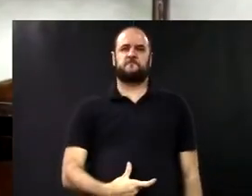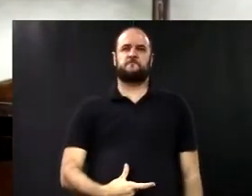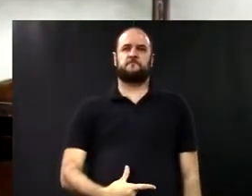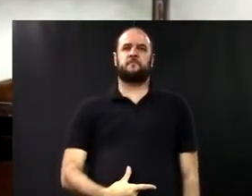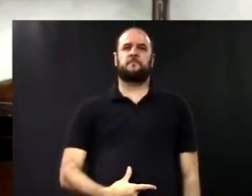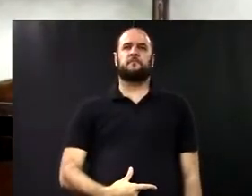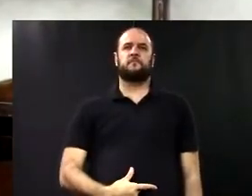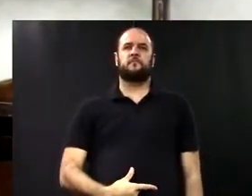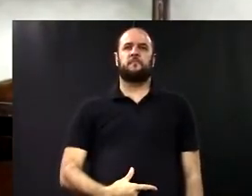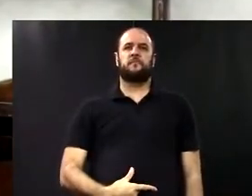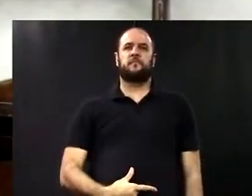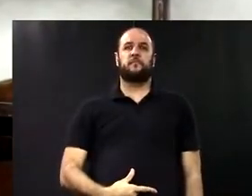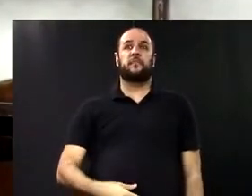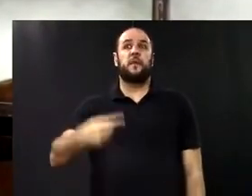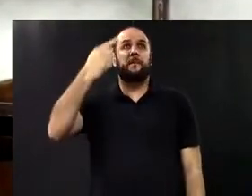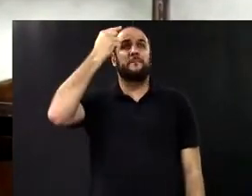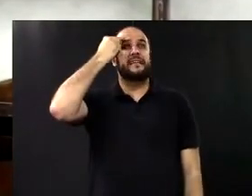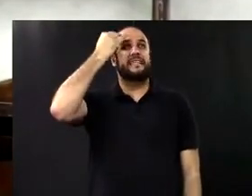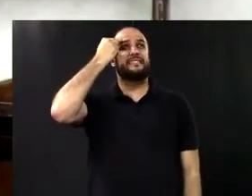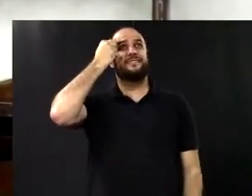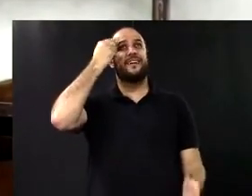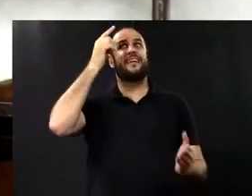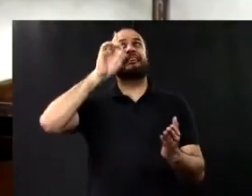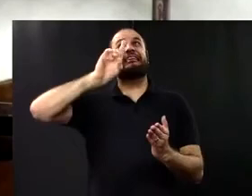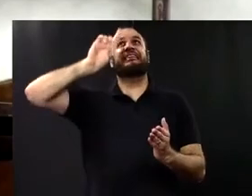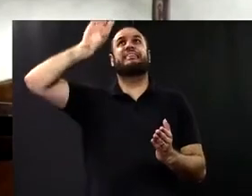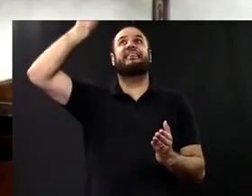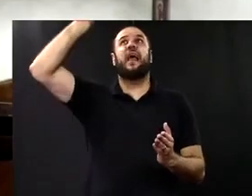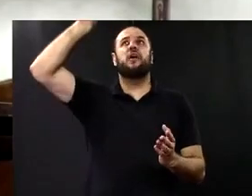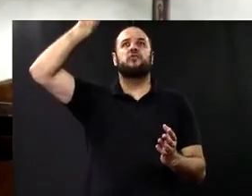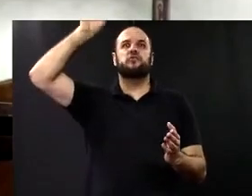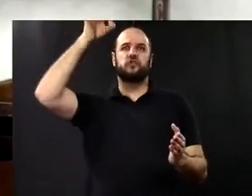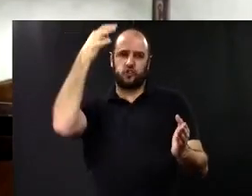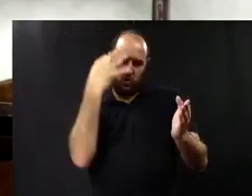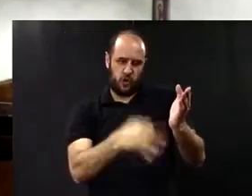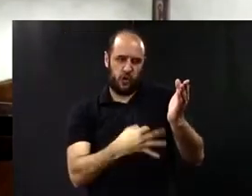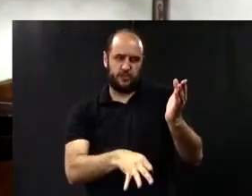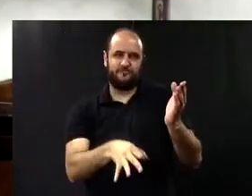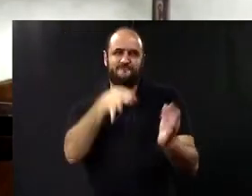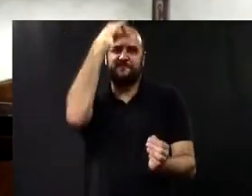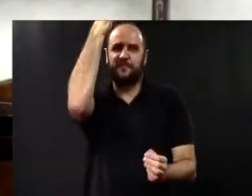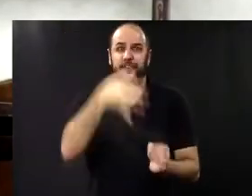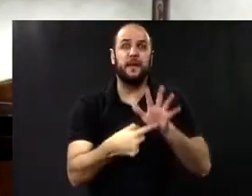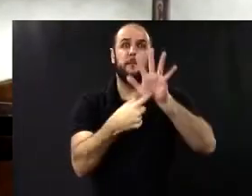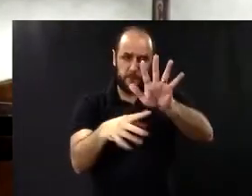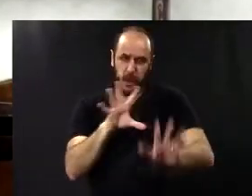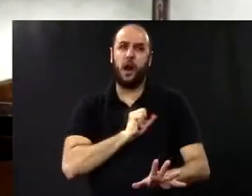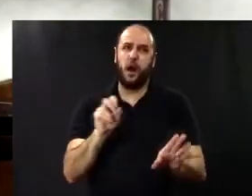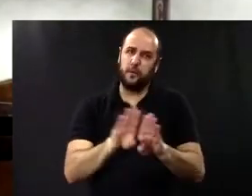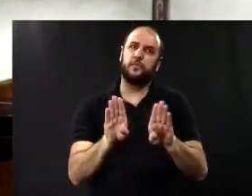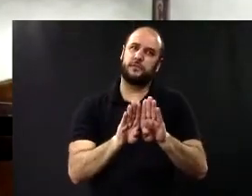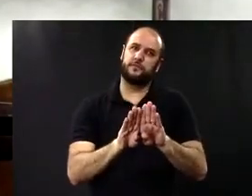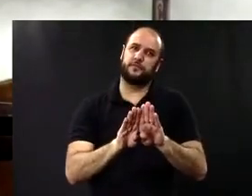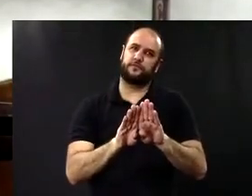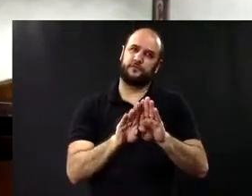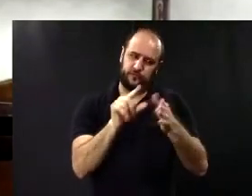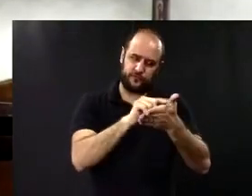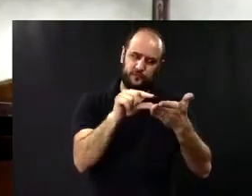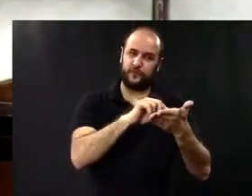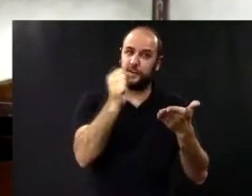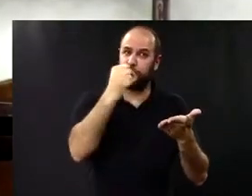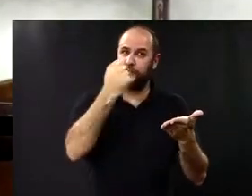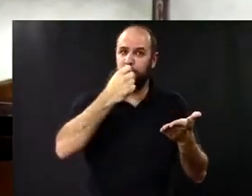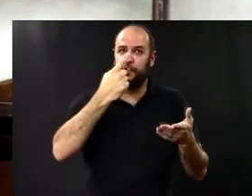correta, imagine o nosso pai espiritual. Olha o versículo 8. Mas se estáis sem